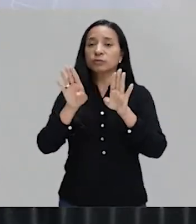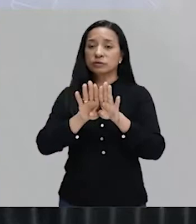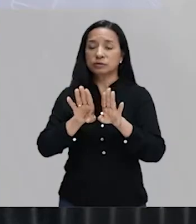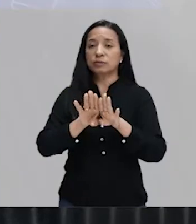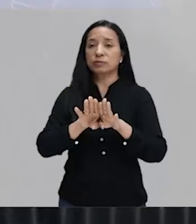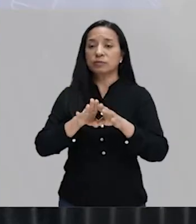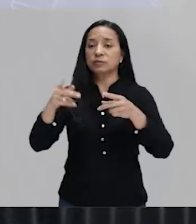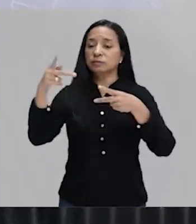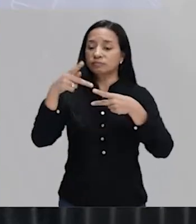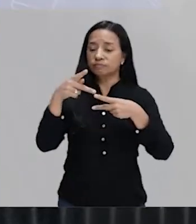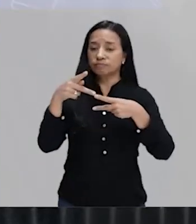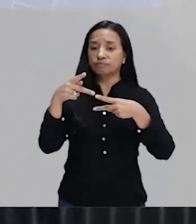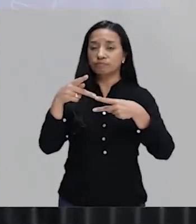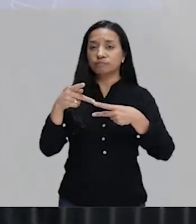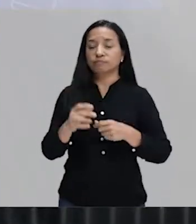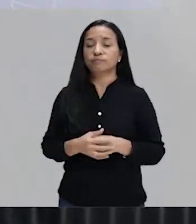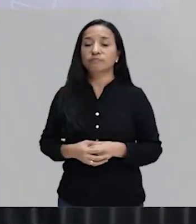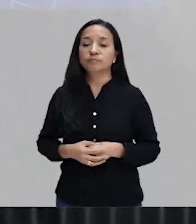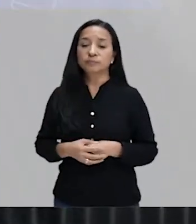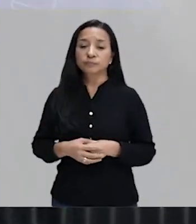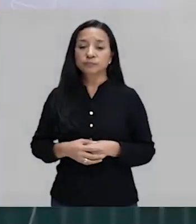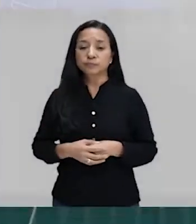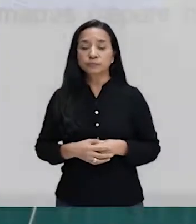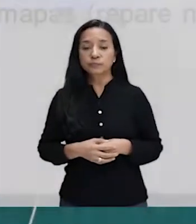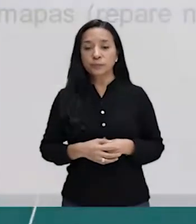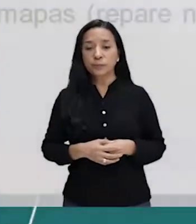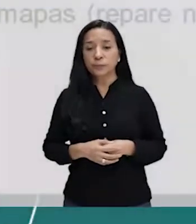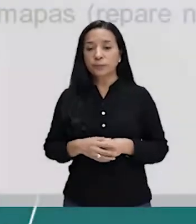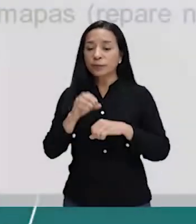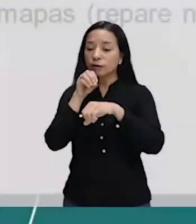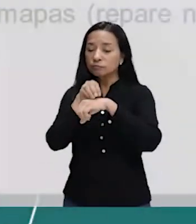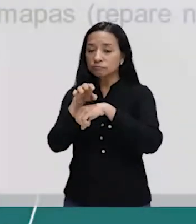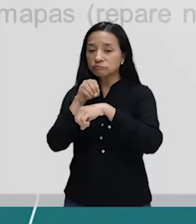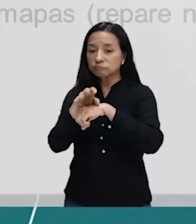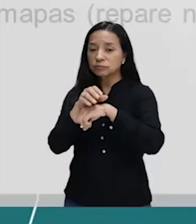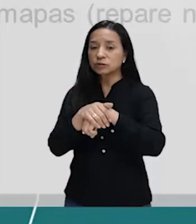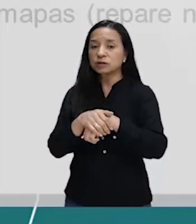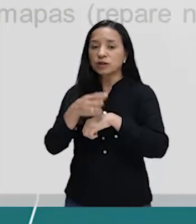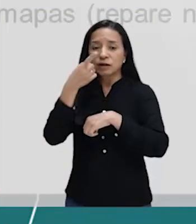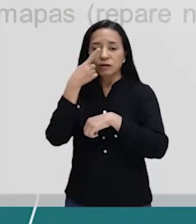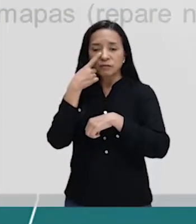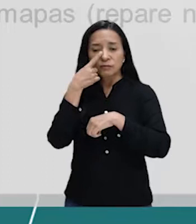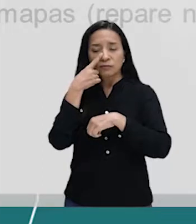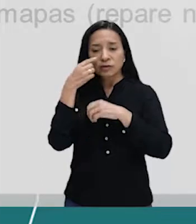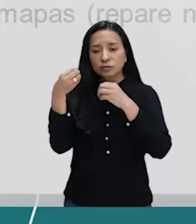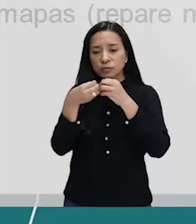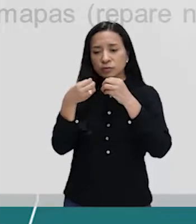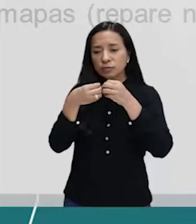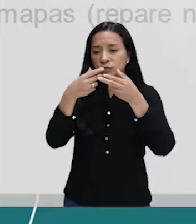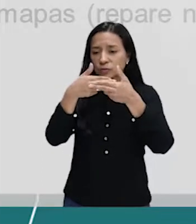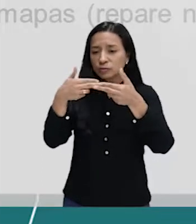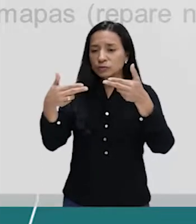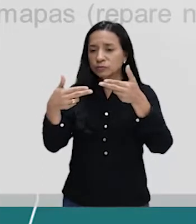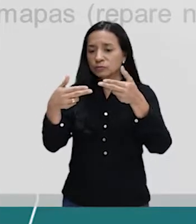das preposições, tá? Dica: reparem na proximidade dos elementos na construção da frase e não